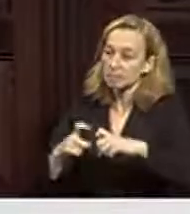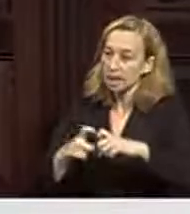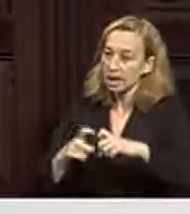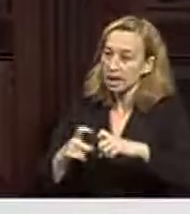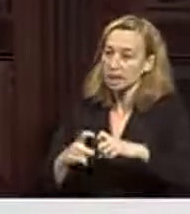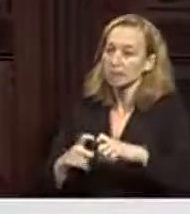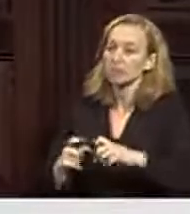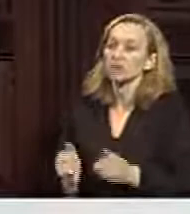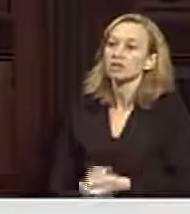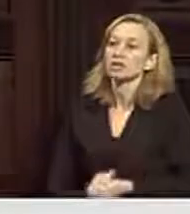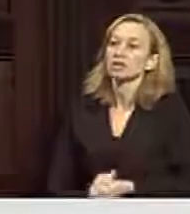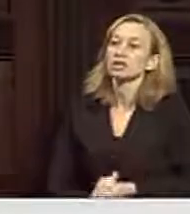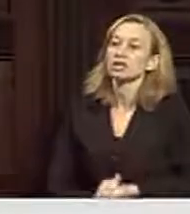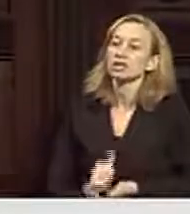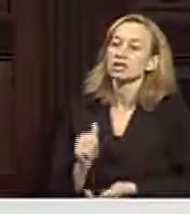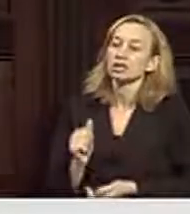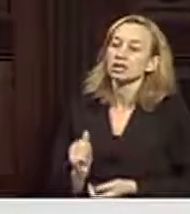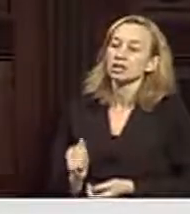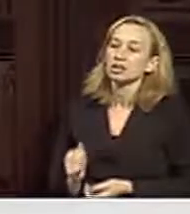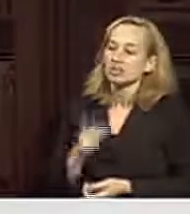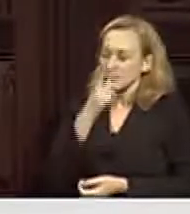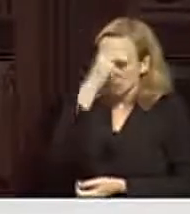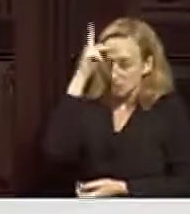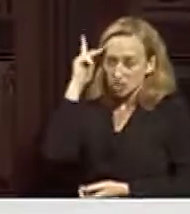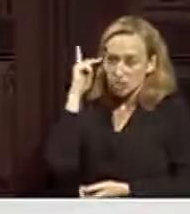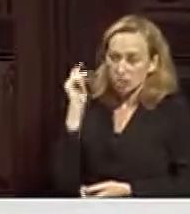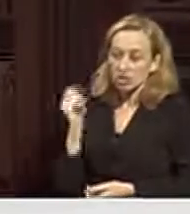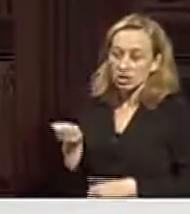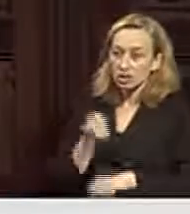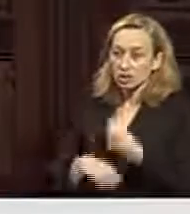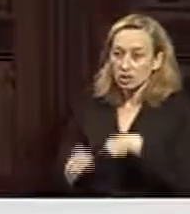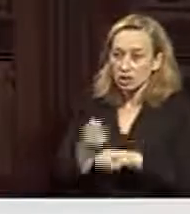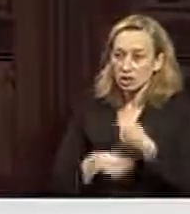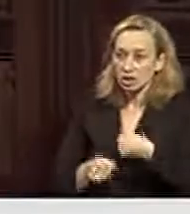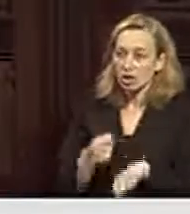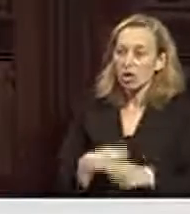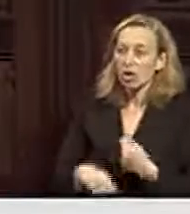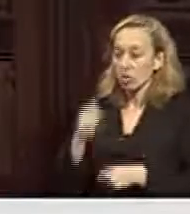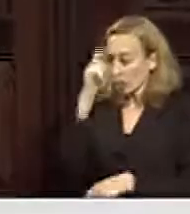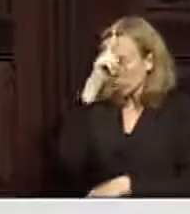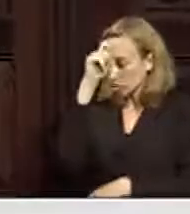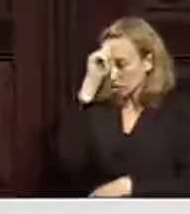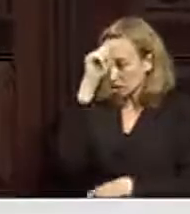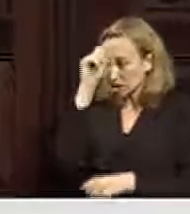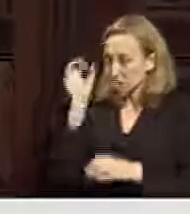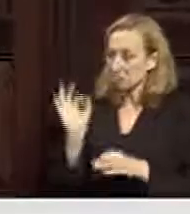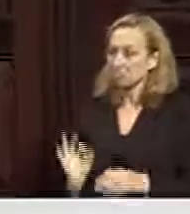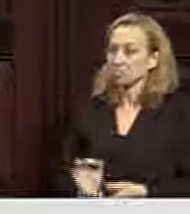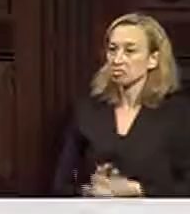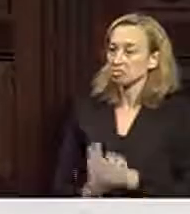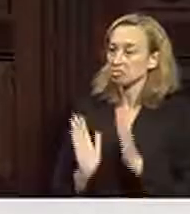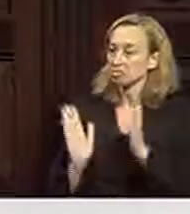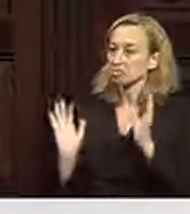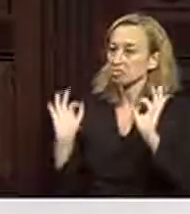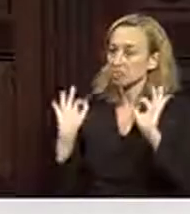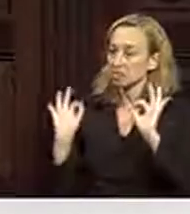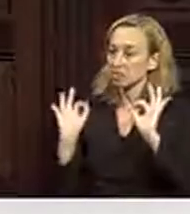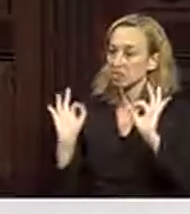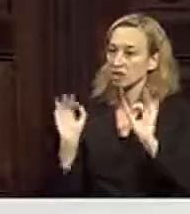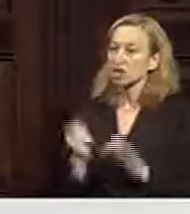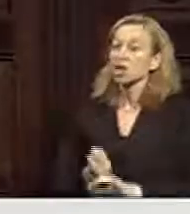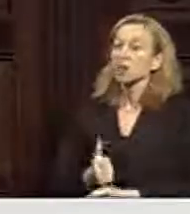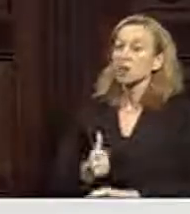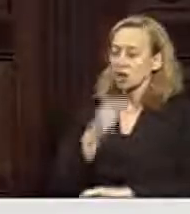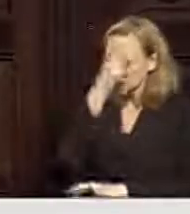de agentes administrativos. É um hospital de excelência que fica lá na Penha e pouca gente